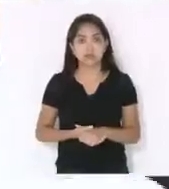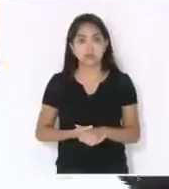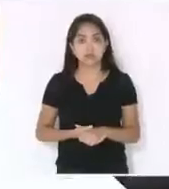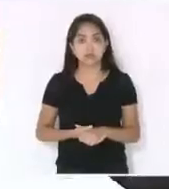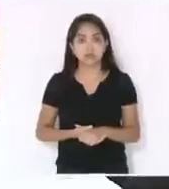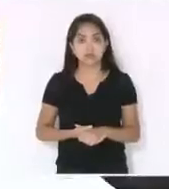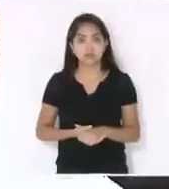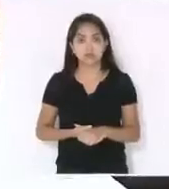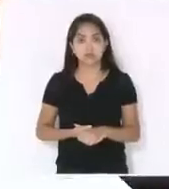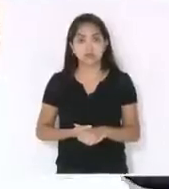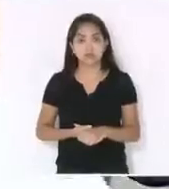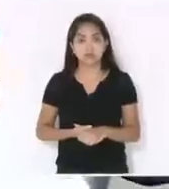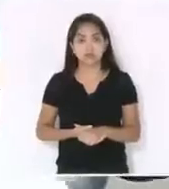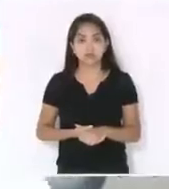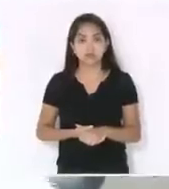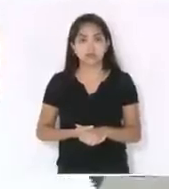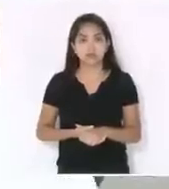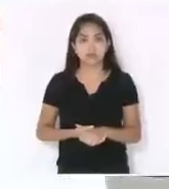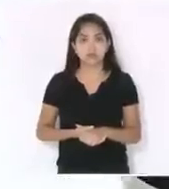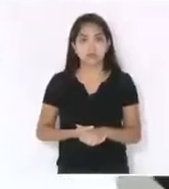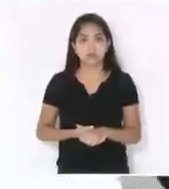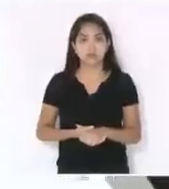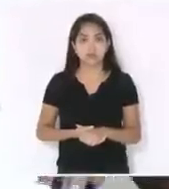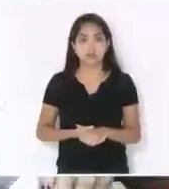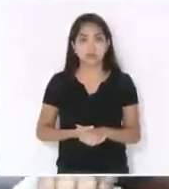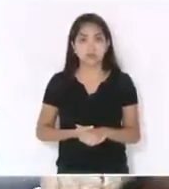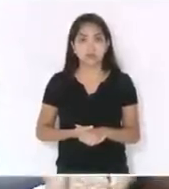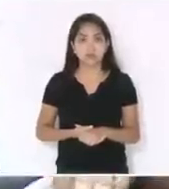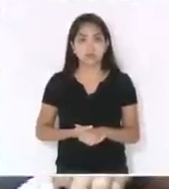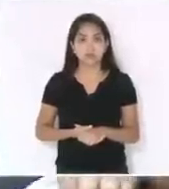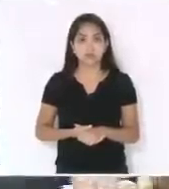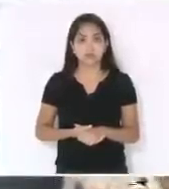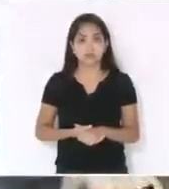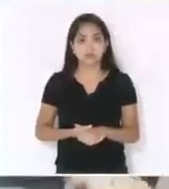Meu cabelo. Esquece o cabelo agora.